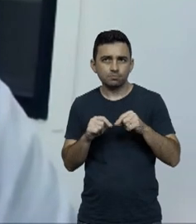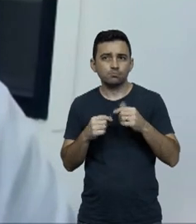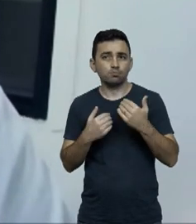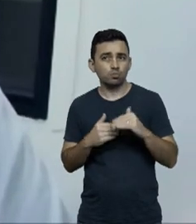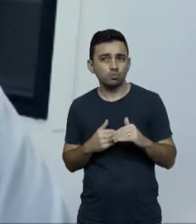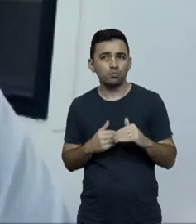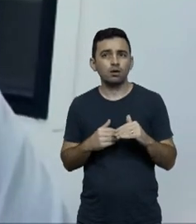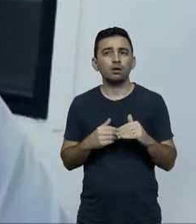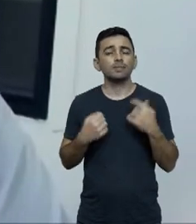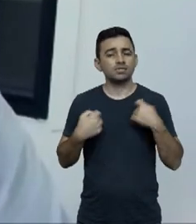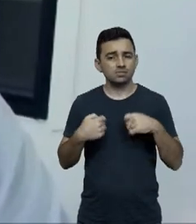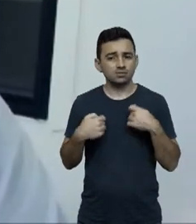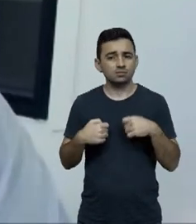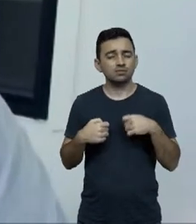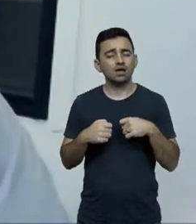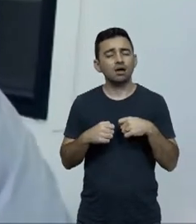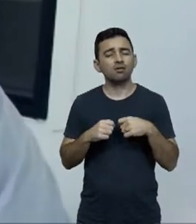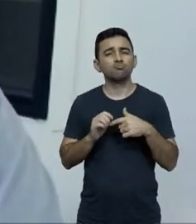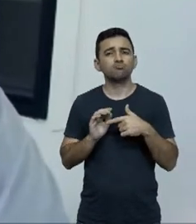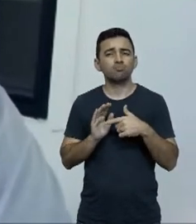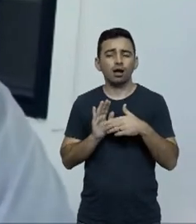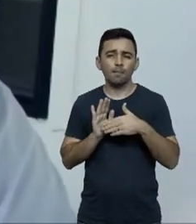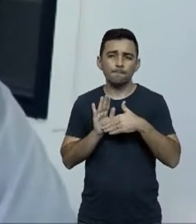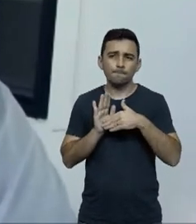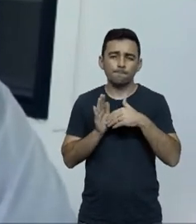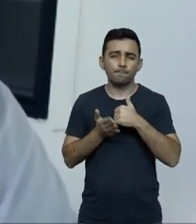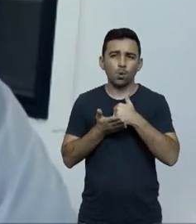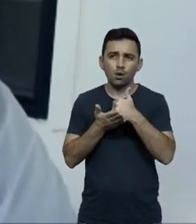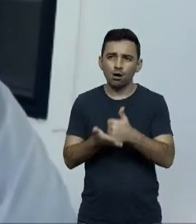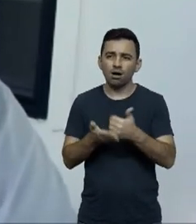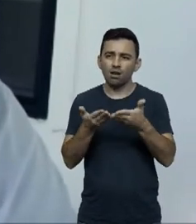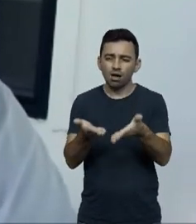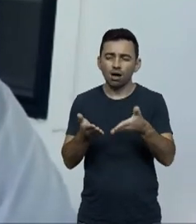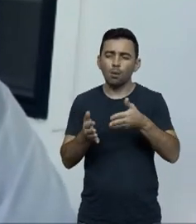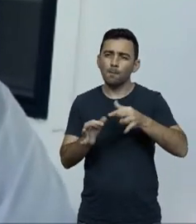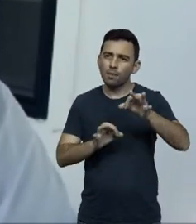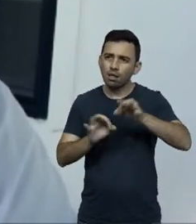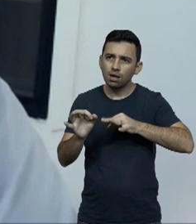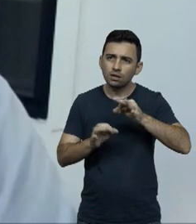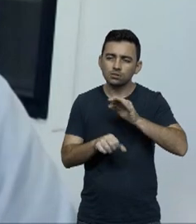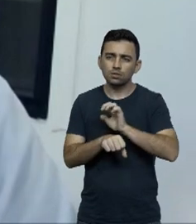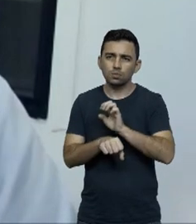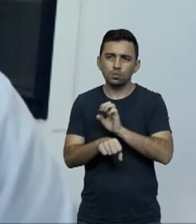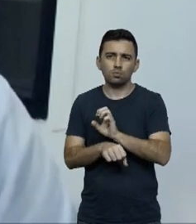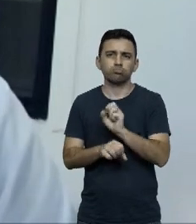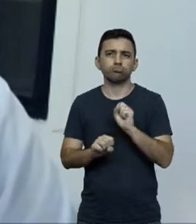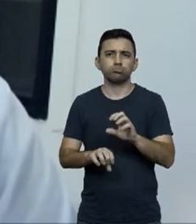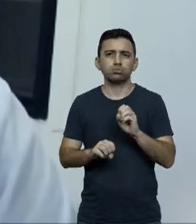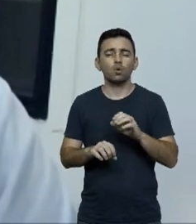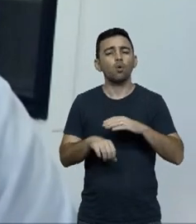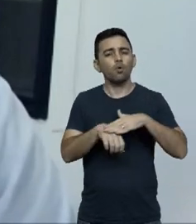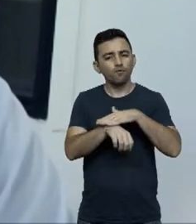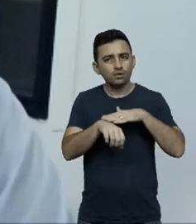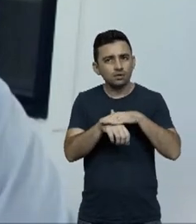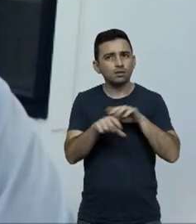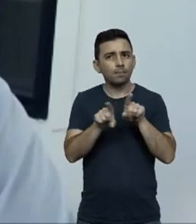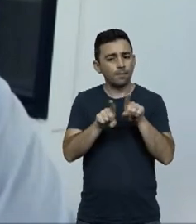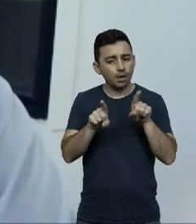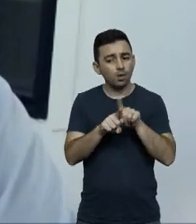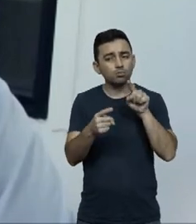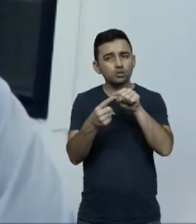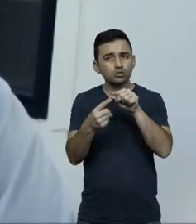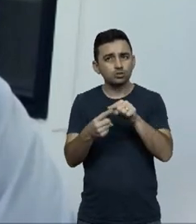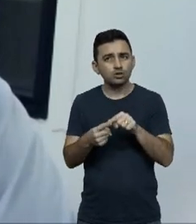o plano Estadual de Educação então então é a gente objetivo a conversar né inclusive em outros momentos